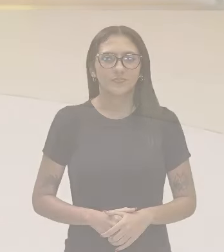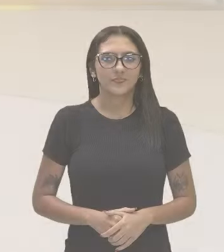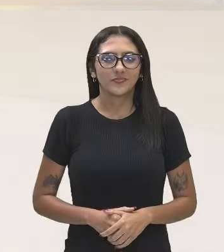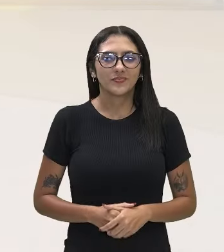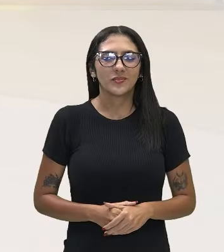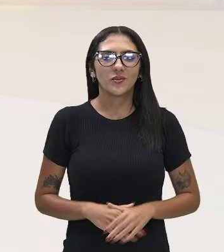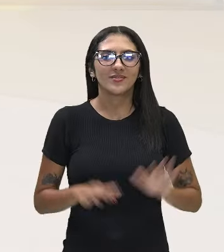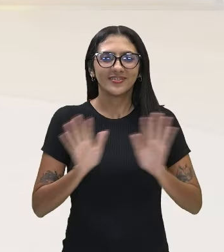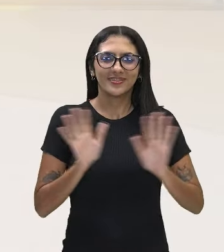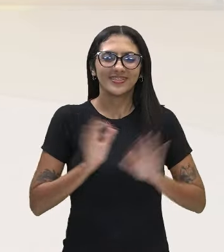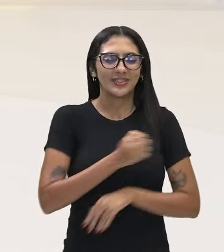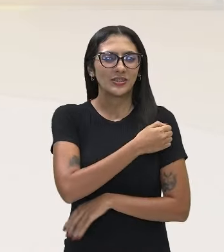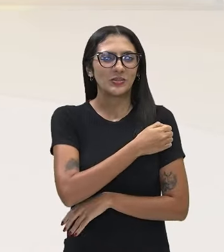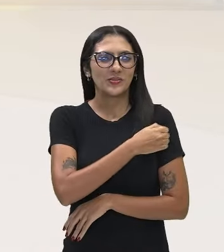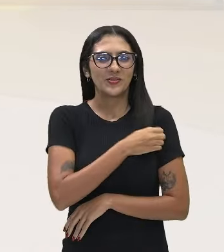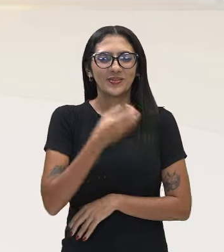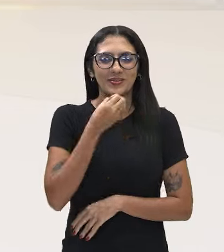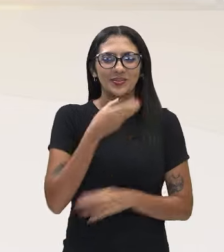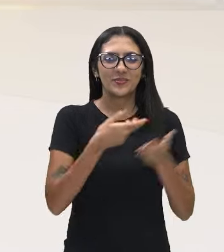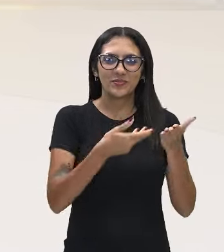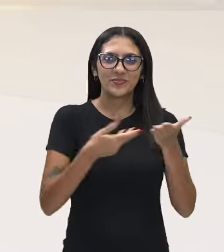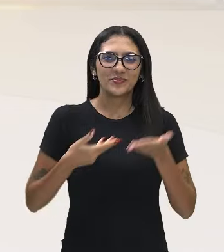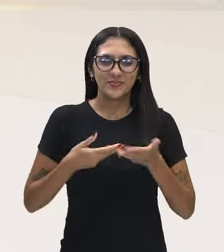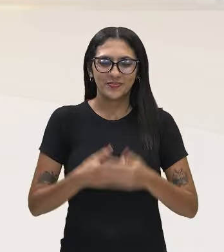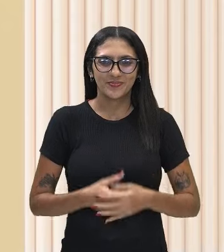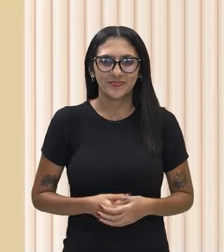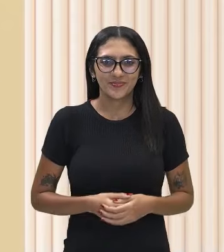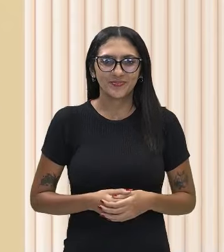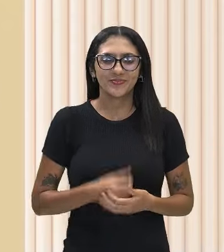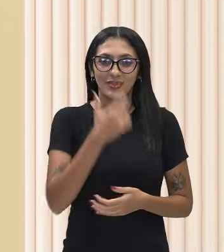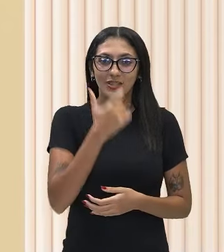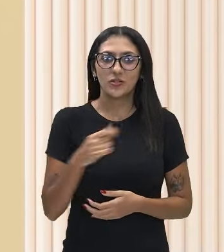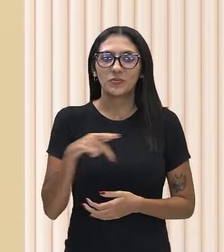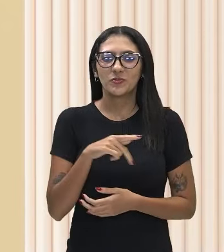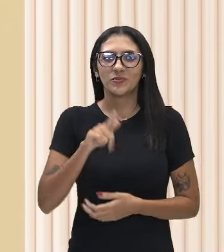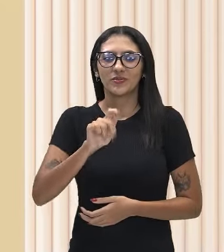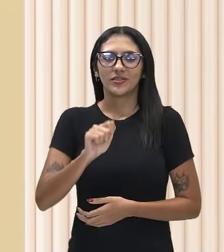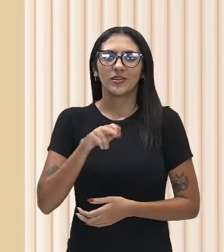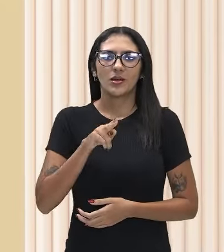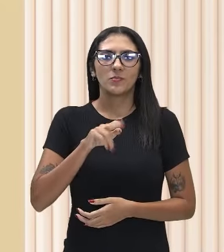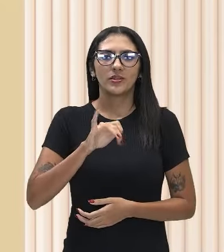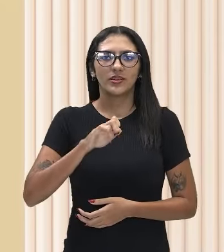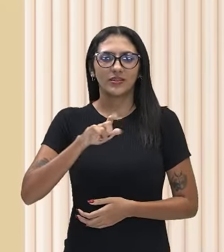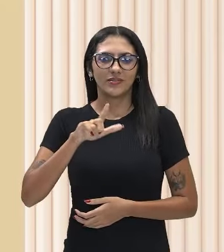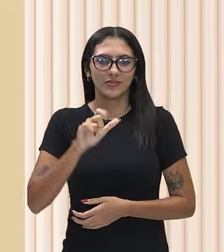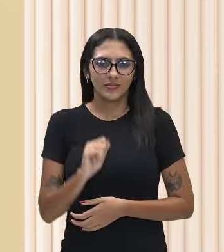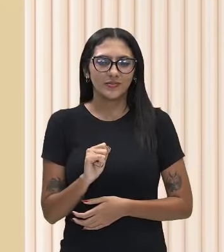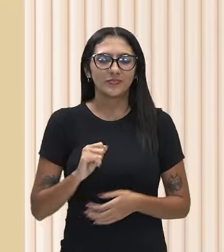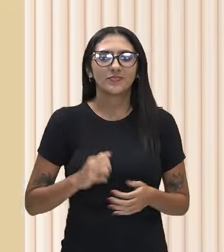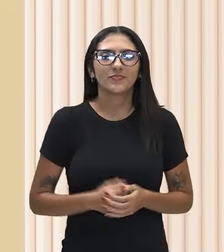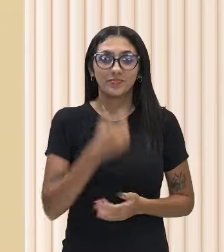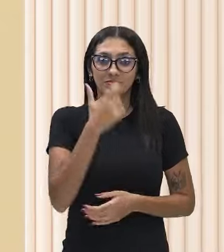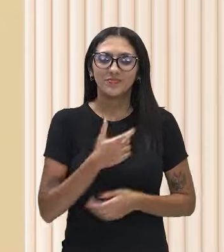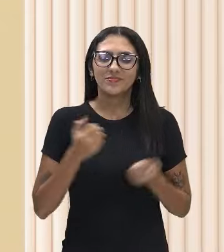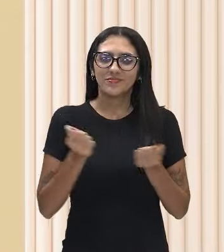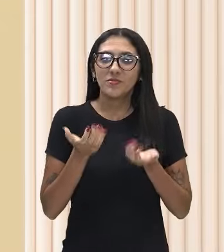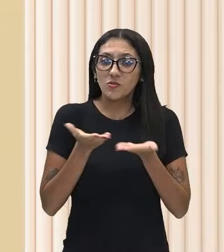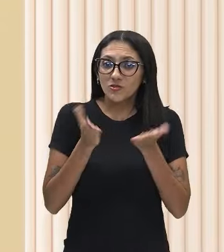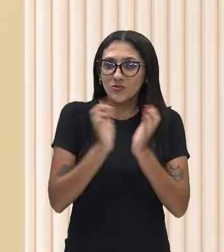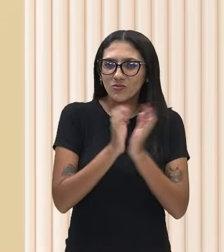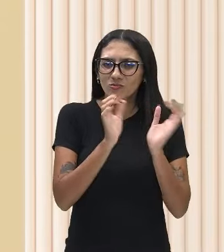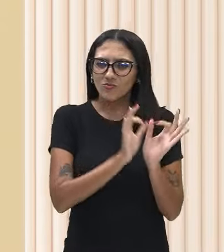Olá, meus queridos, sejam bem-vindos. Eu sou a professora Gabriela Costa e estou acompanhando